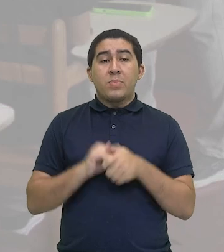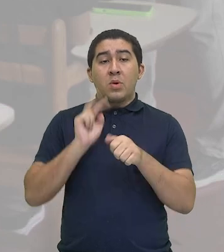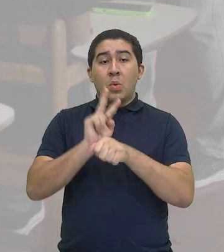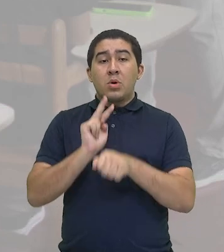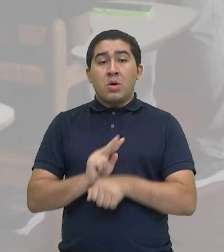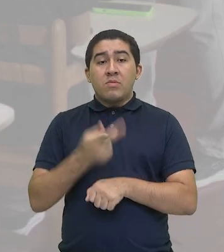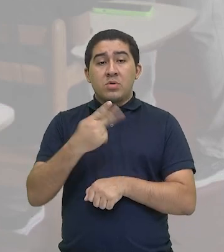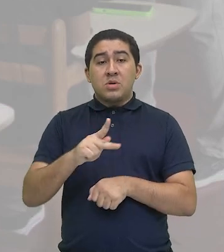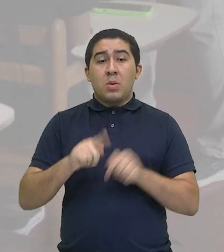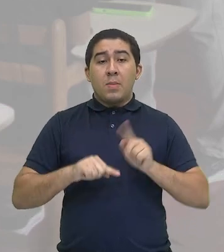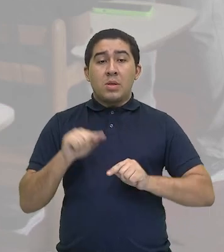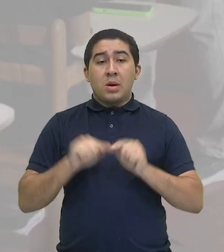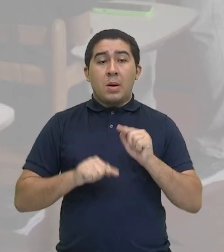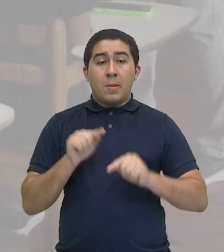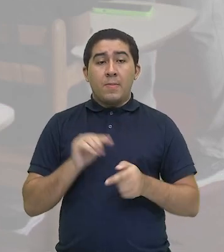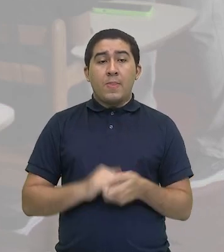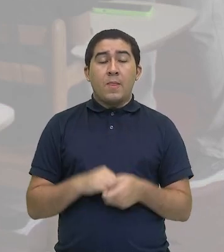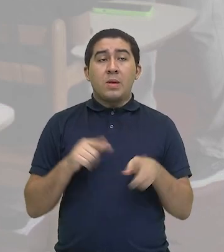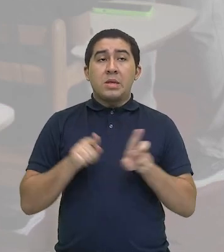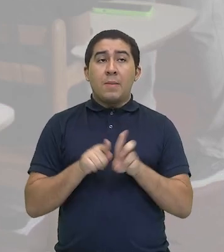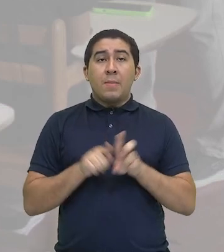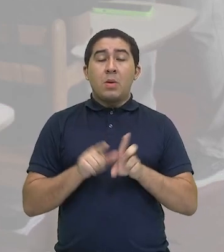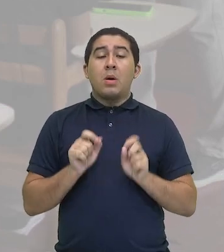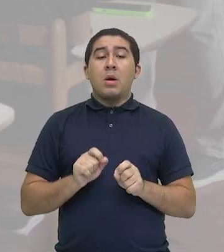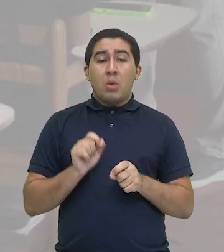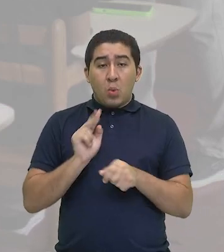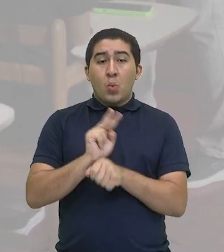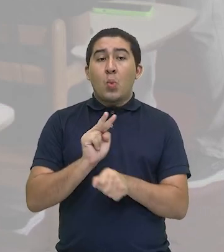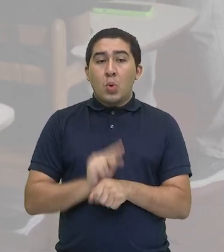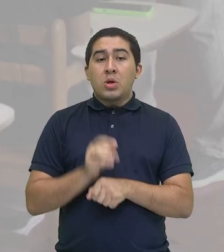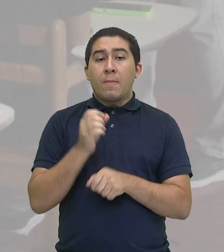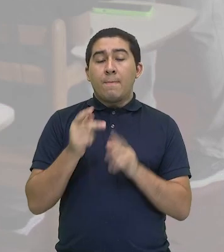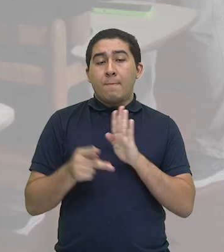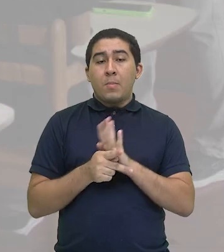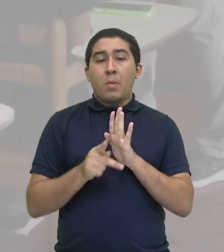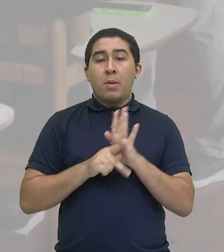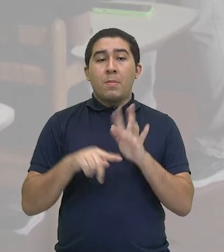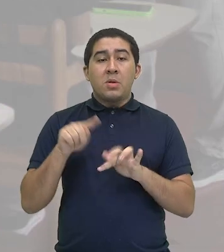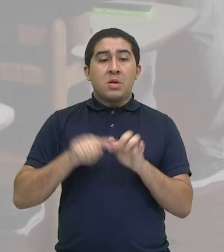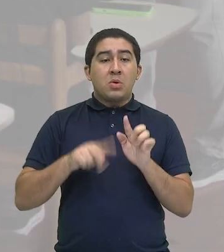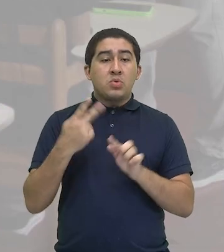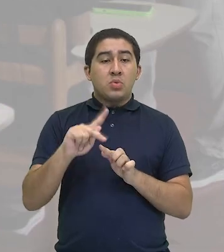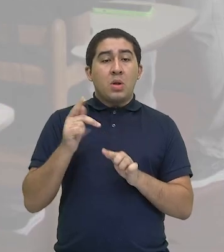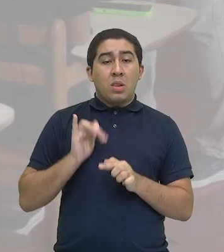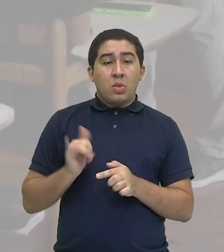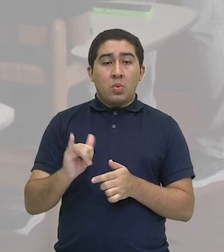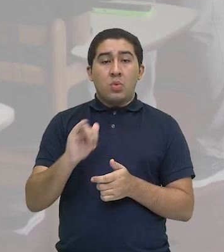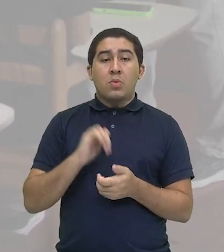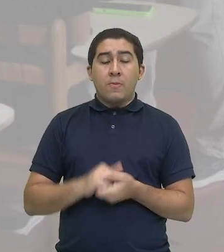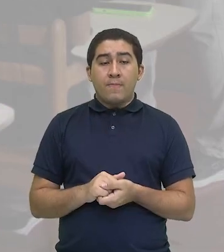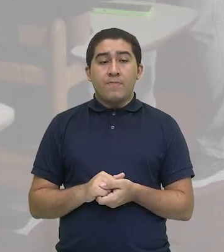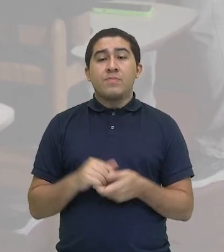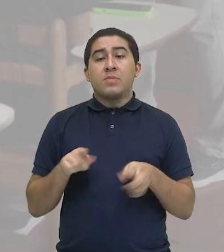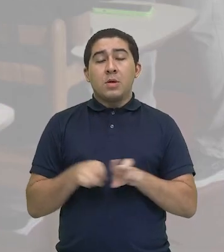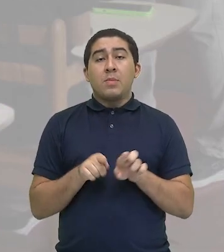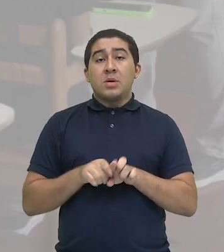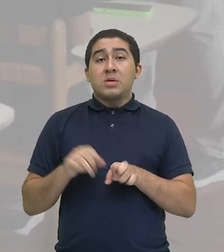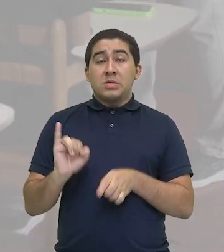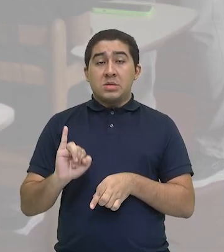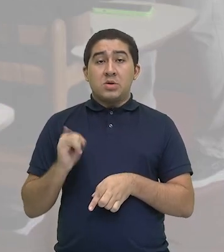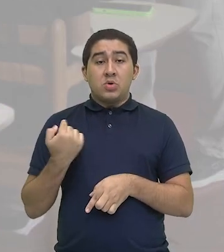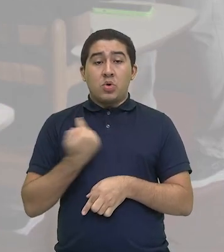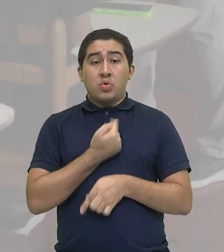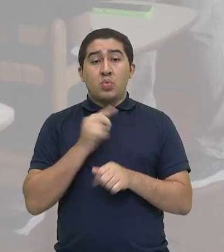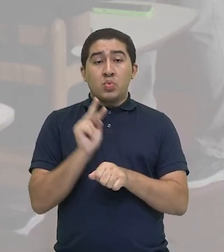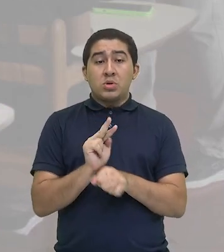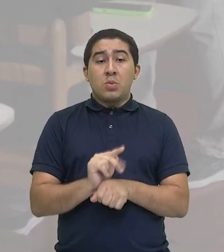Conserve os seus equipamentos, então cuidar bem, né, dos equipamentos eletrônicos. Quando a gente cuida bem, o